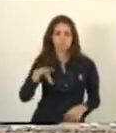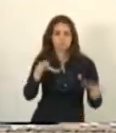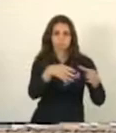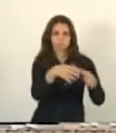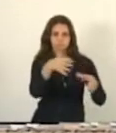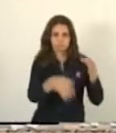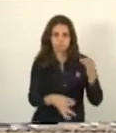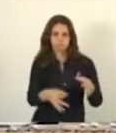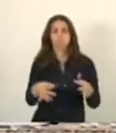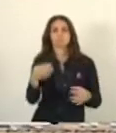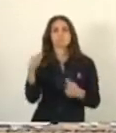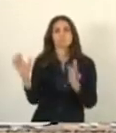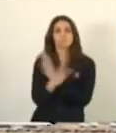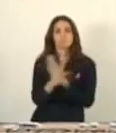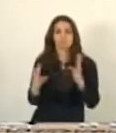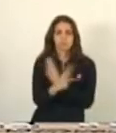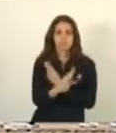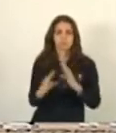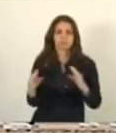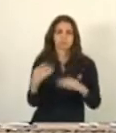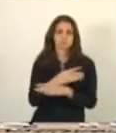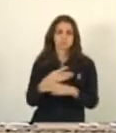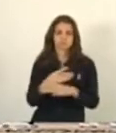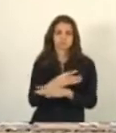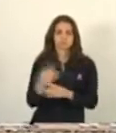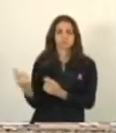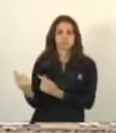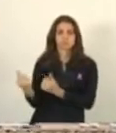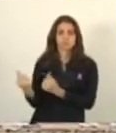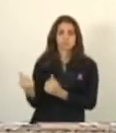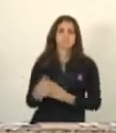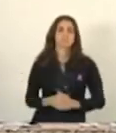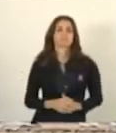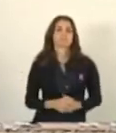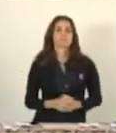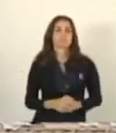de Justiça, Mobilidade Urbana e de Finanças.